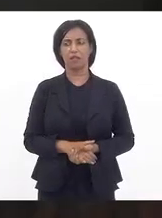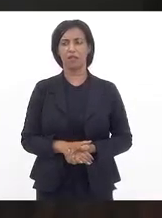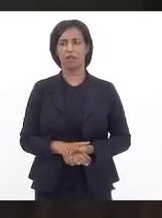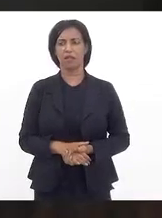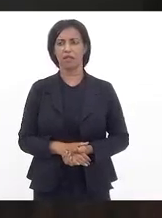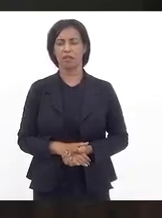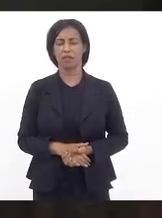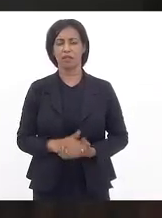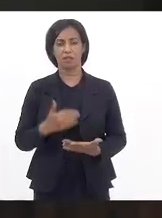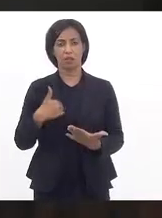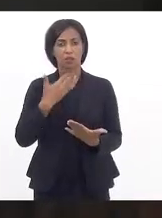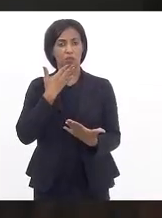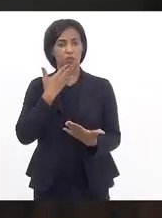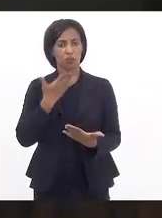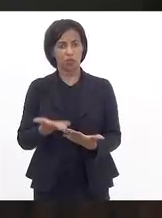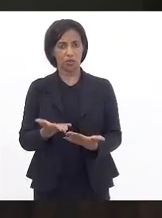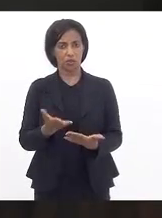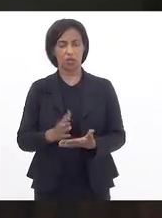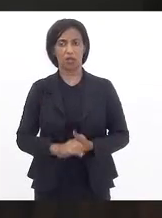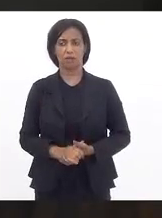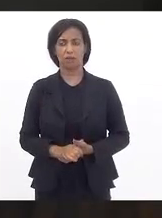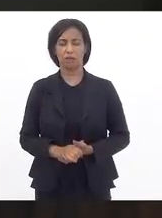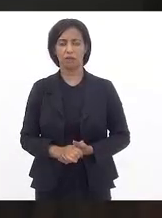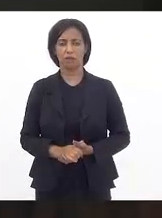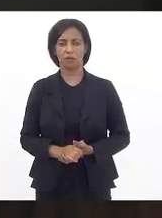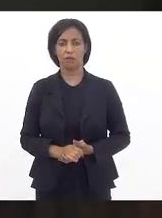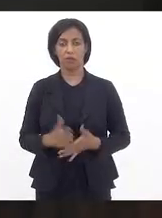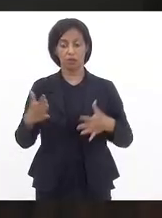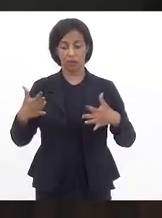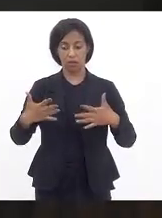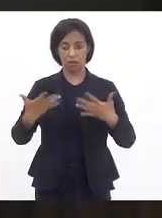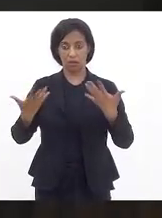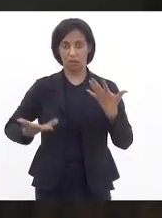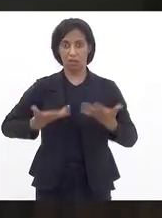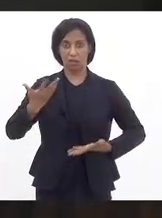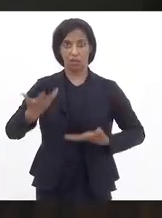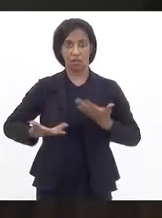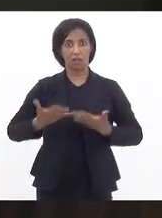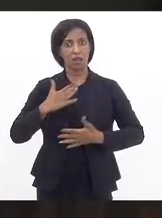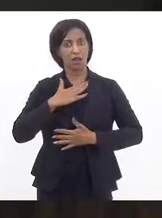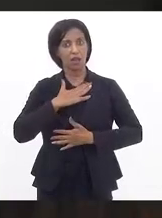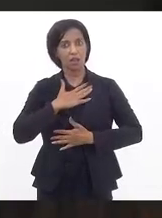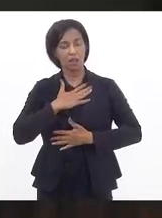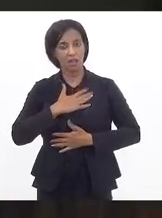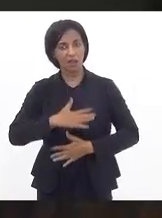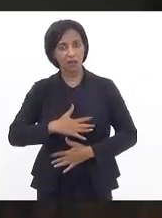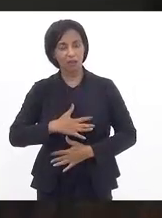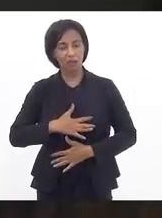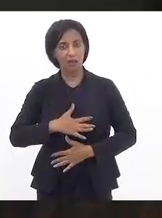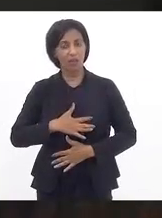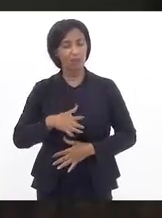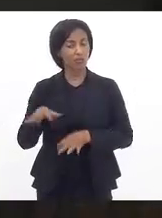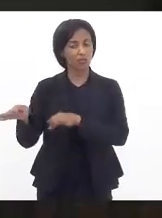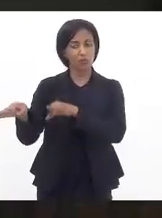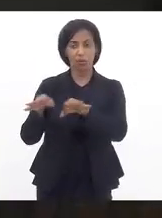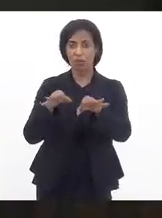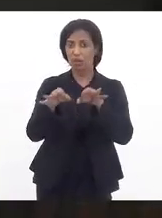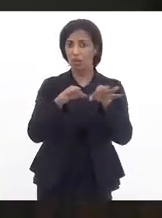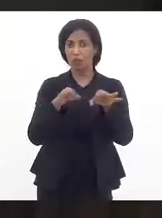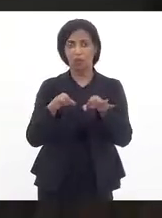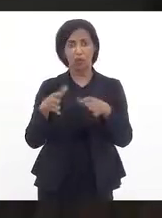e eu pediria que os ânimos se acalmassem porque de qualquer forma